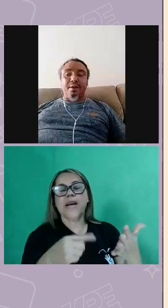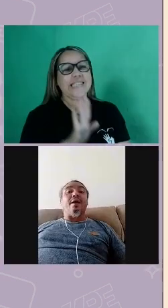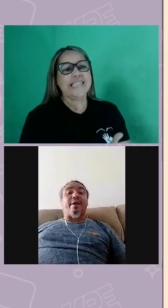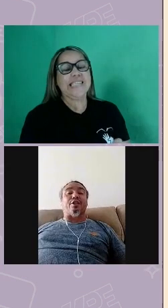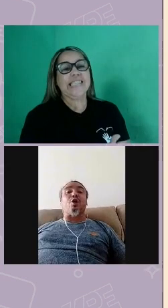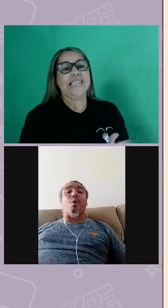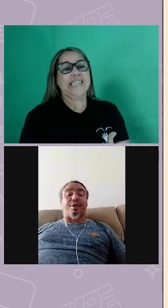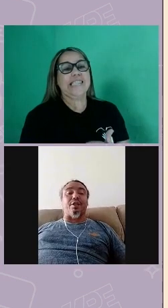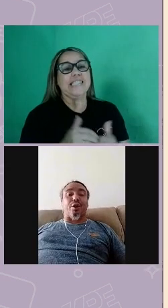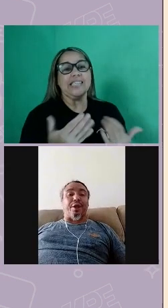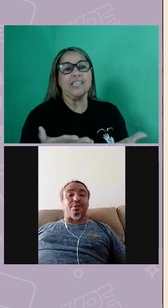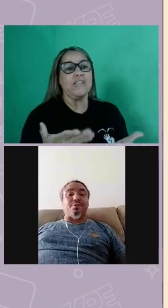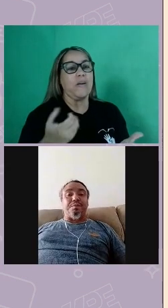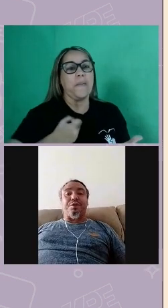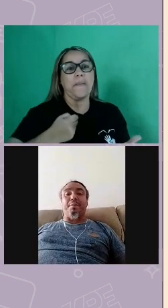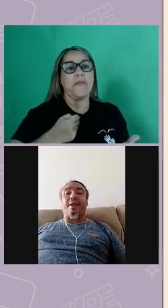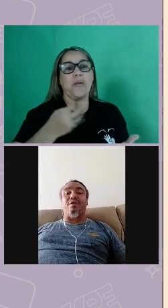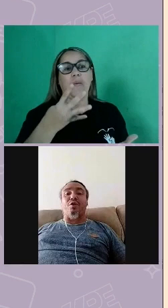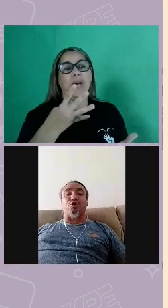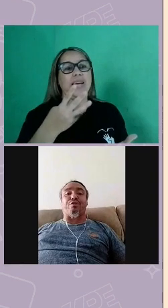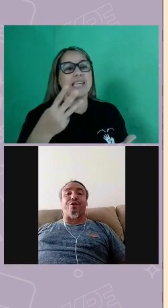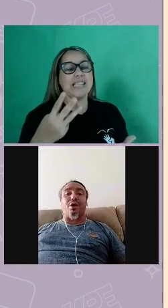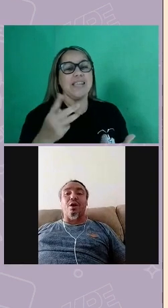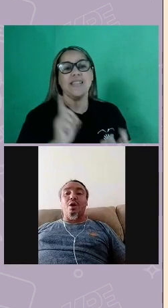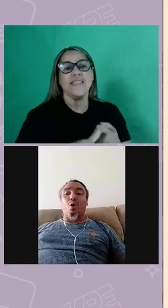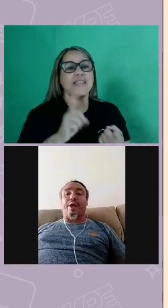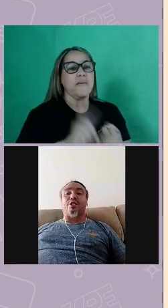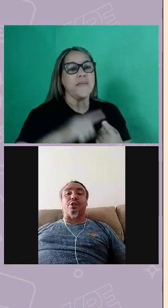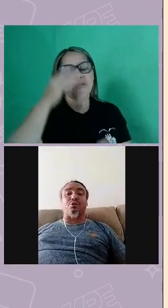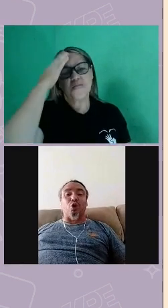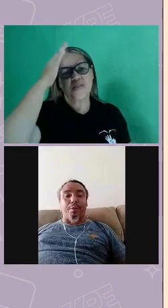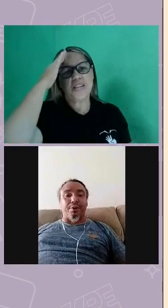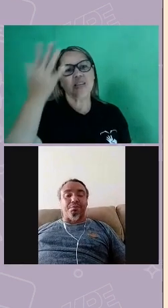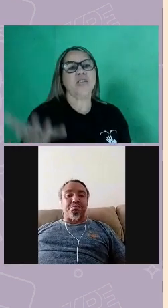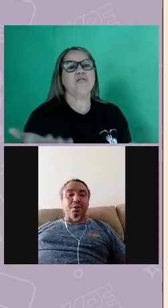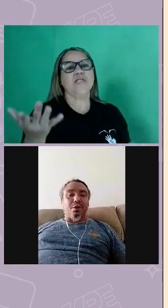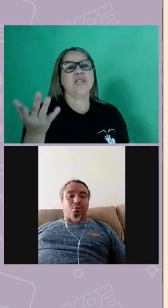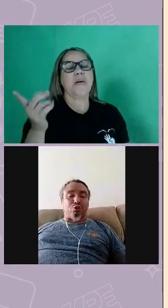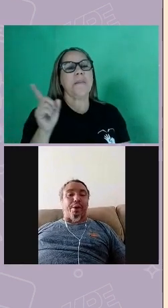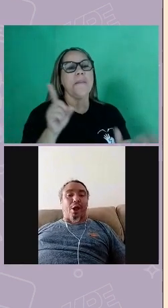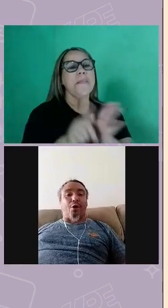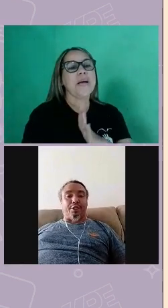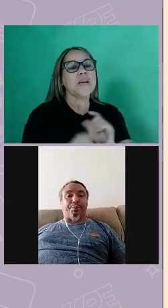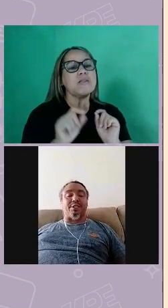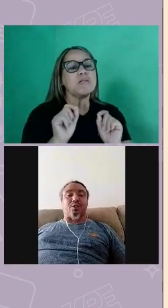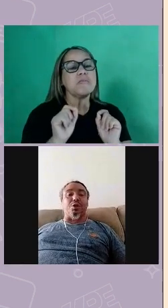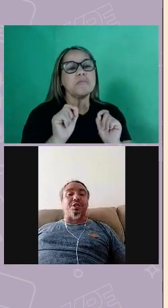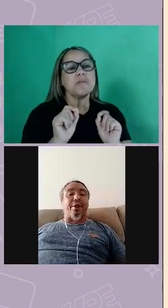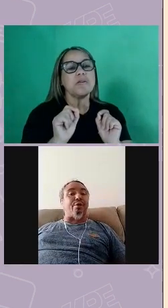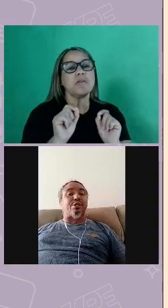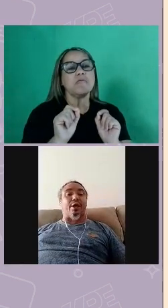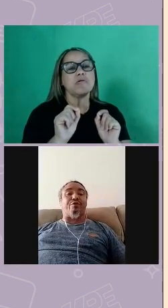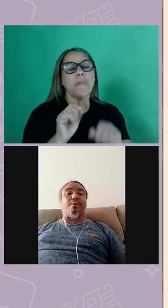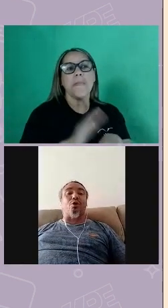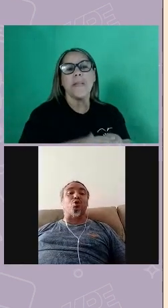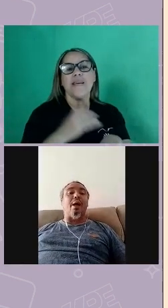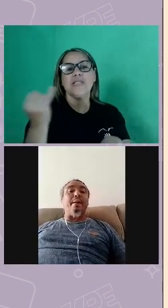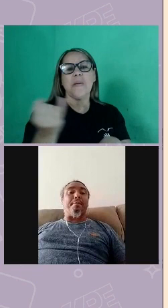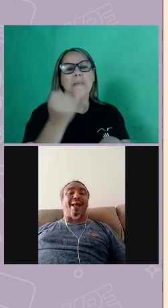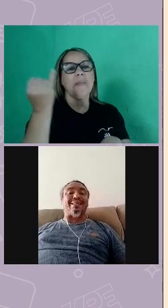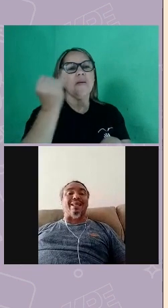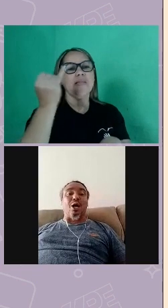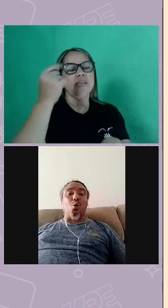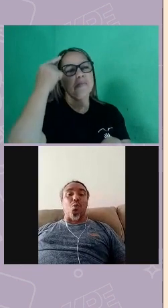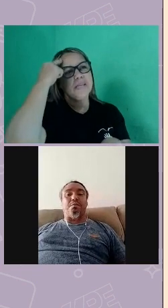questão 43 também de filosofia uma questão sobre um dos maiores pensadores gregos que é o famoso